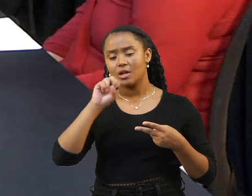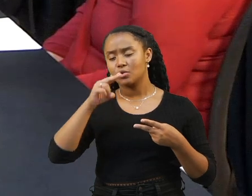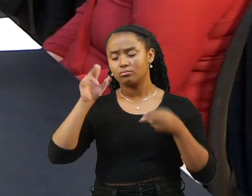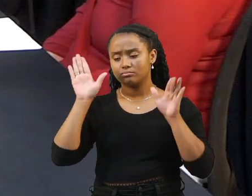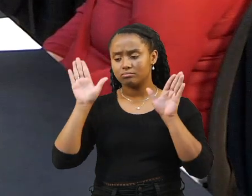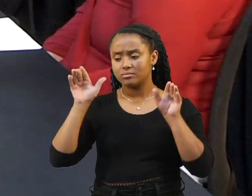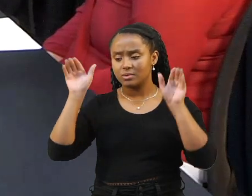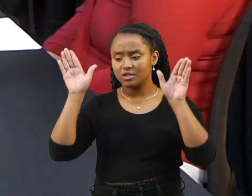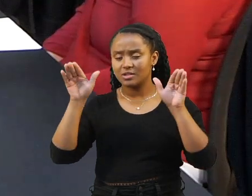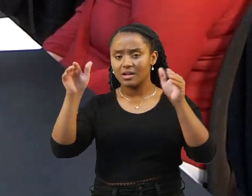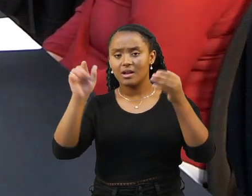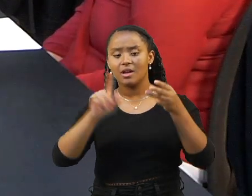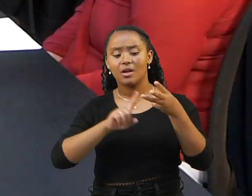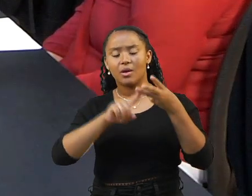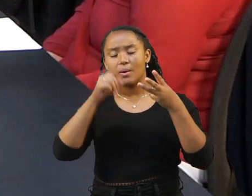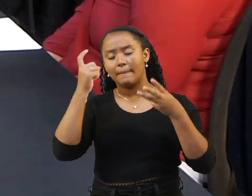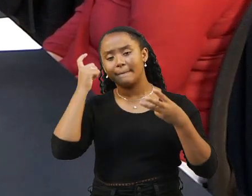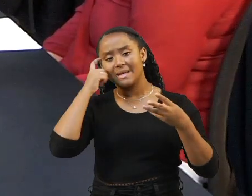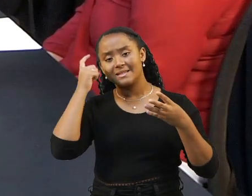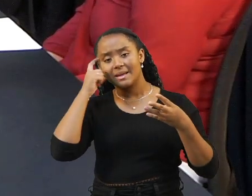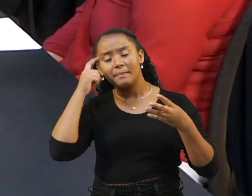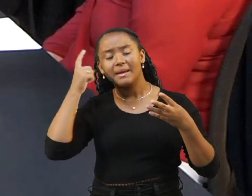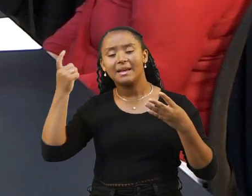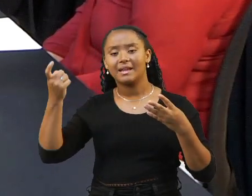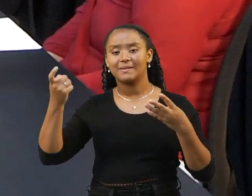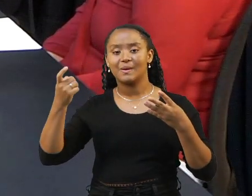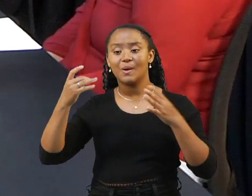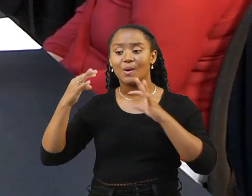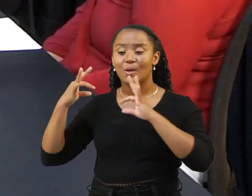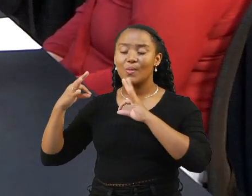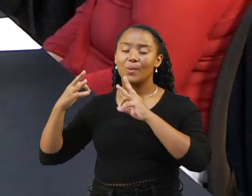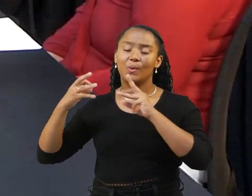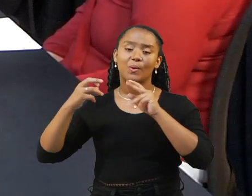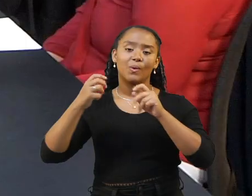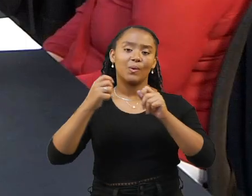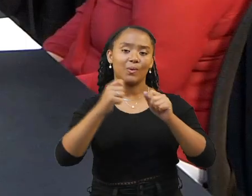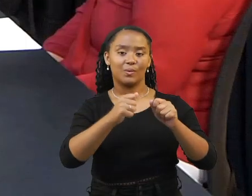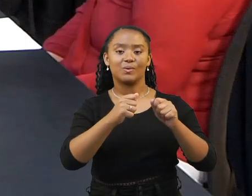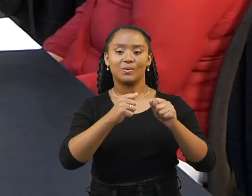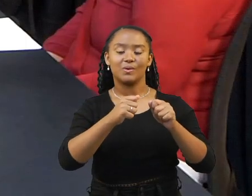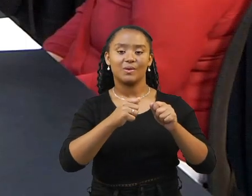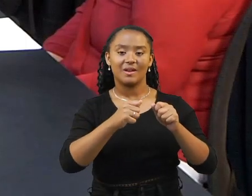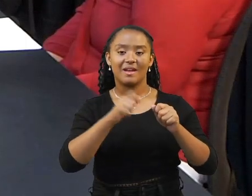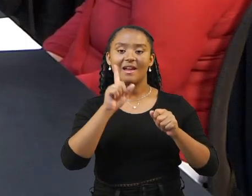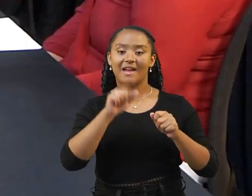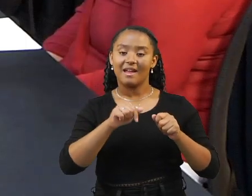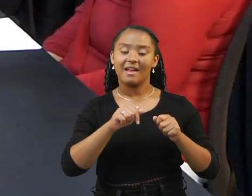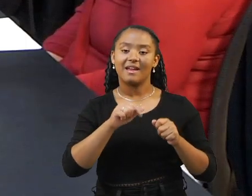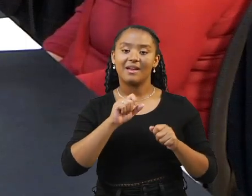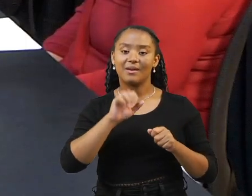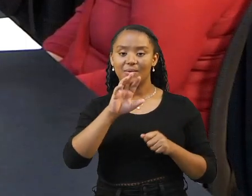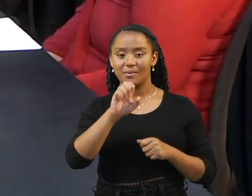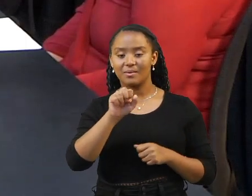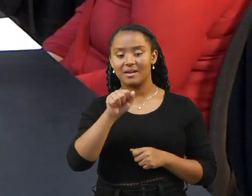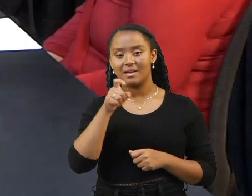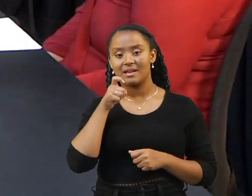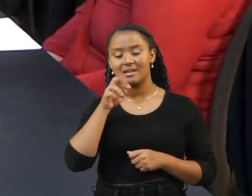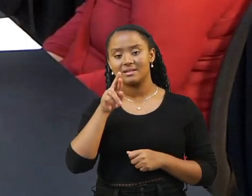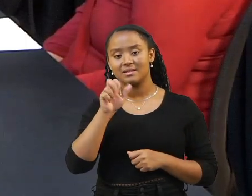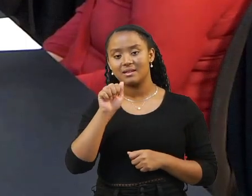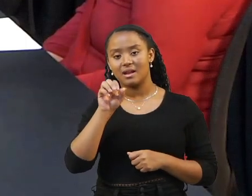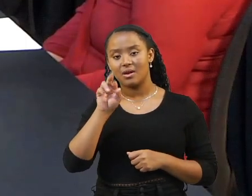sua afinidade, que seja um anjo, que seja o seu pensamento. Todos levarão até mim.